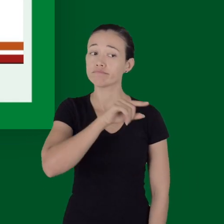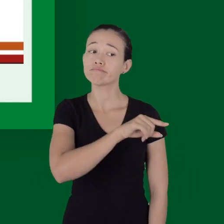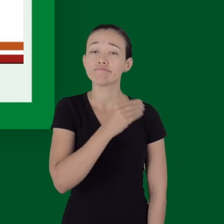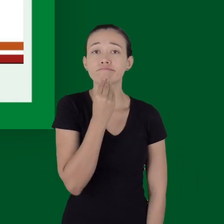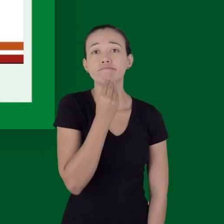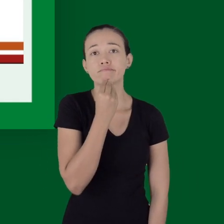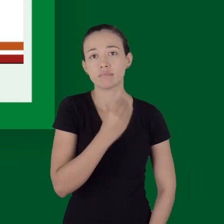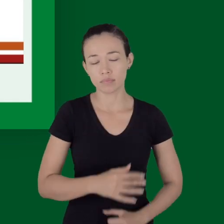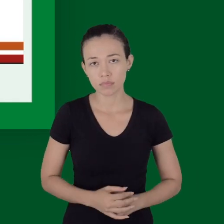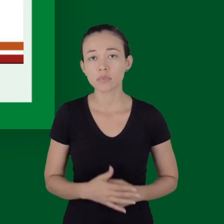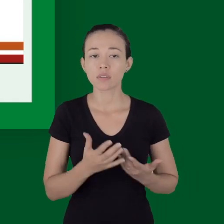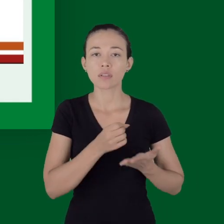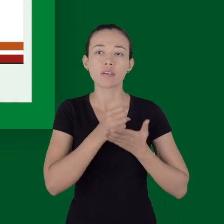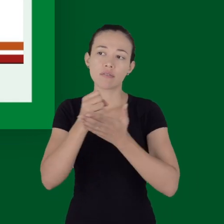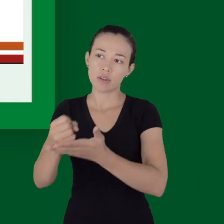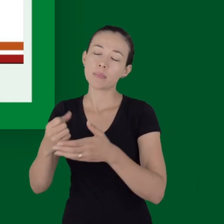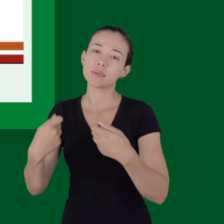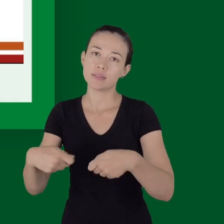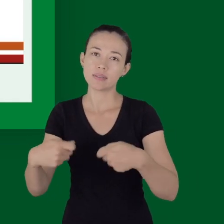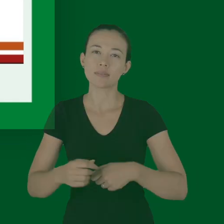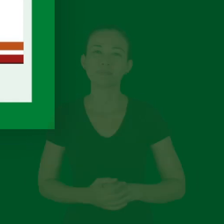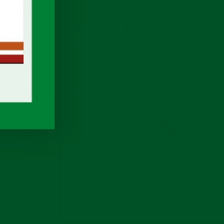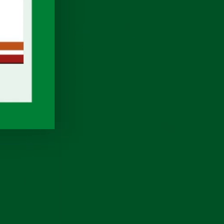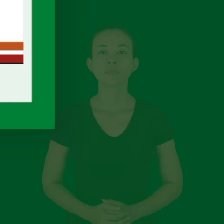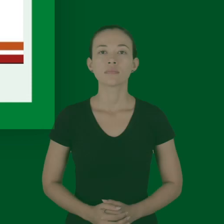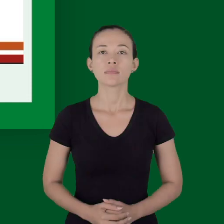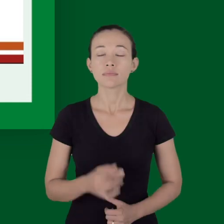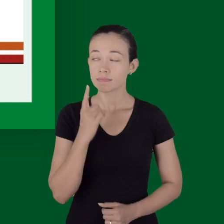estável, vamos encaminhar para o hospital de base.